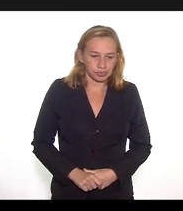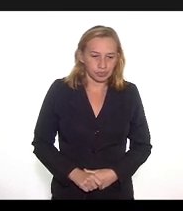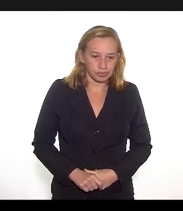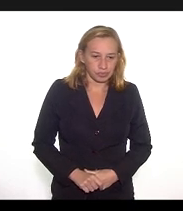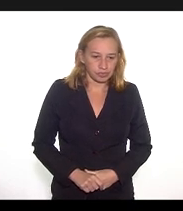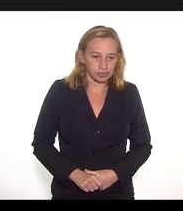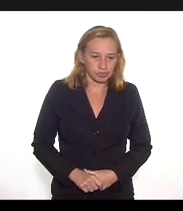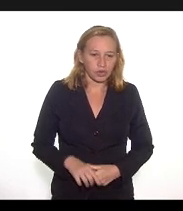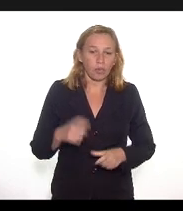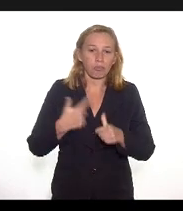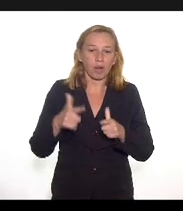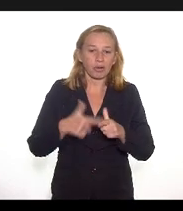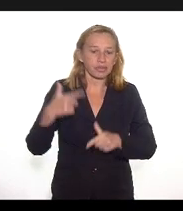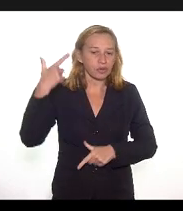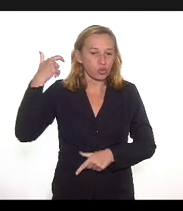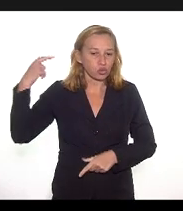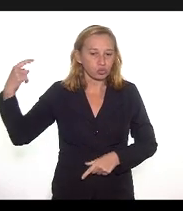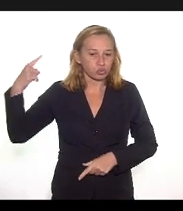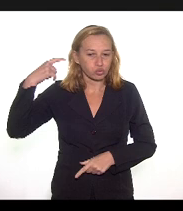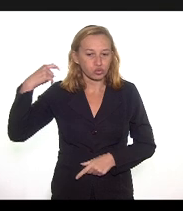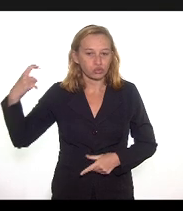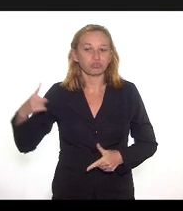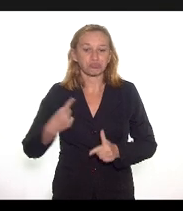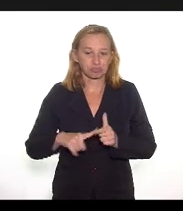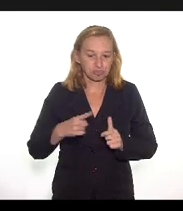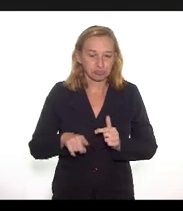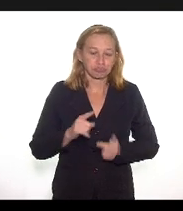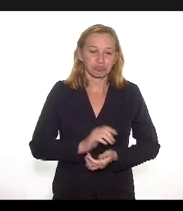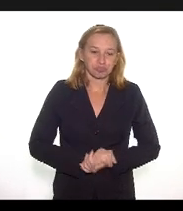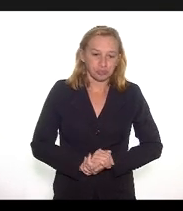Luiz Melo está com problema de áudio, Luiz Paulo.